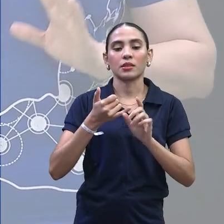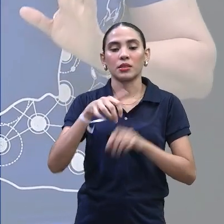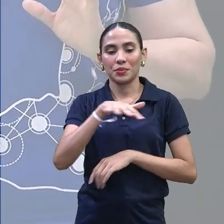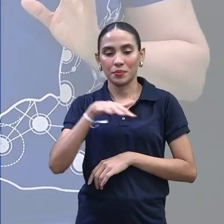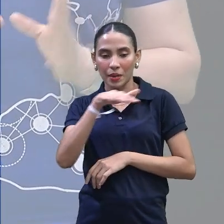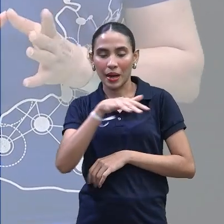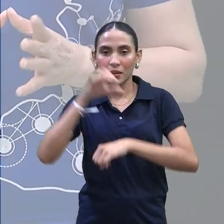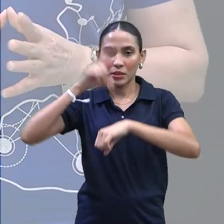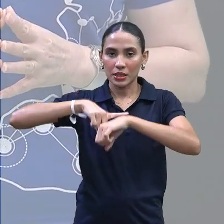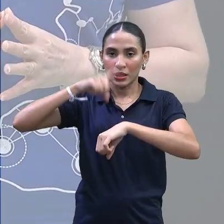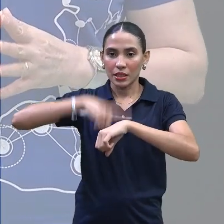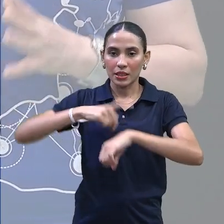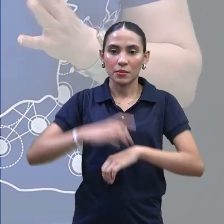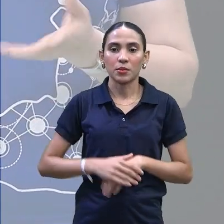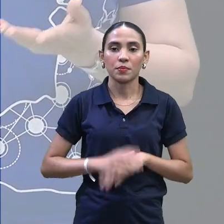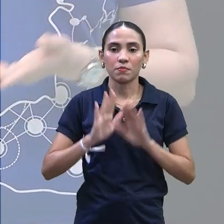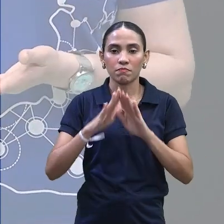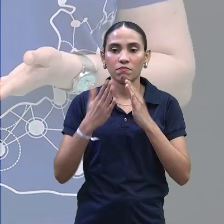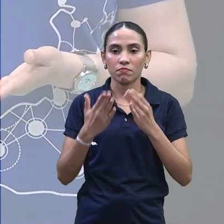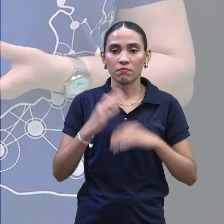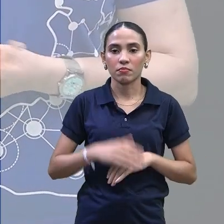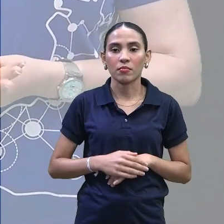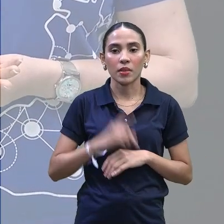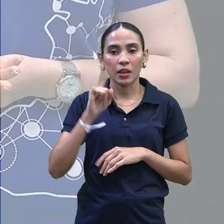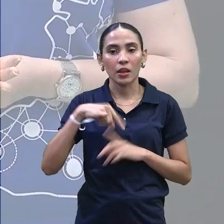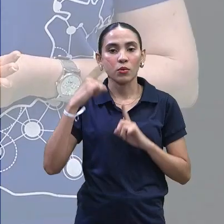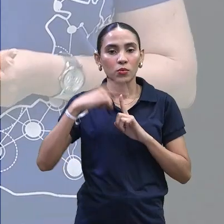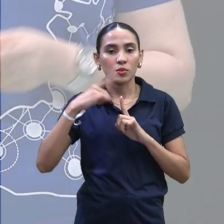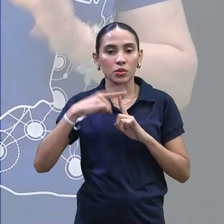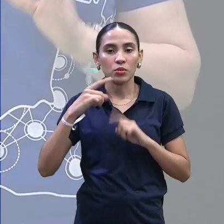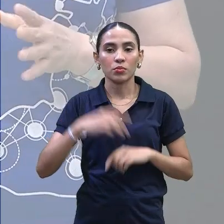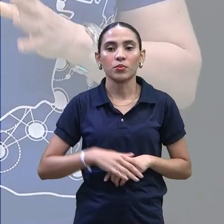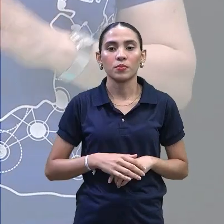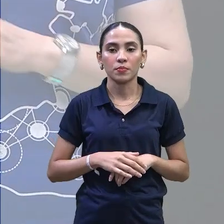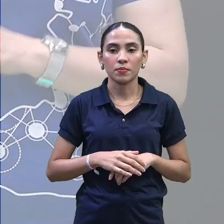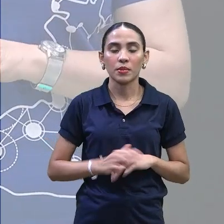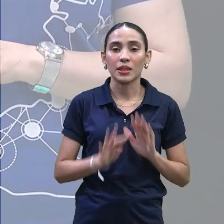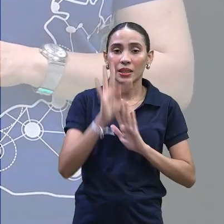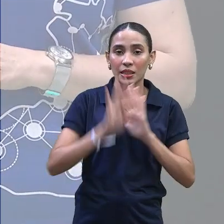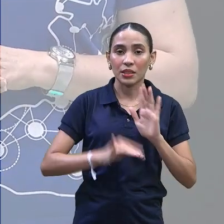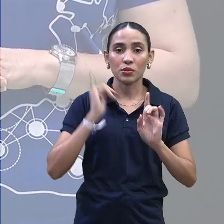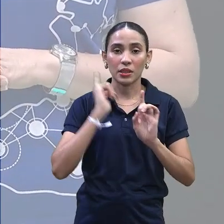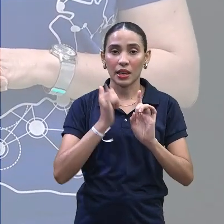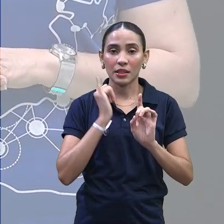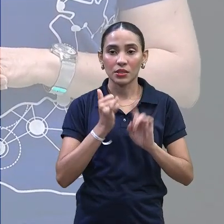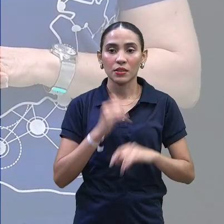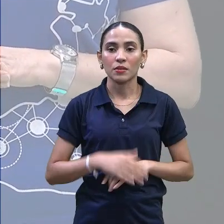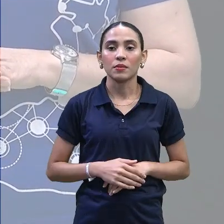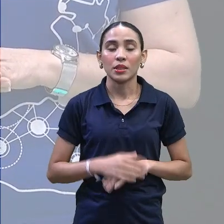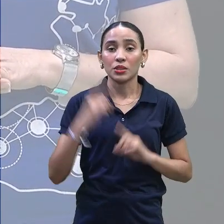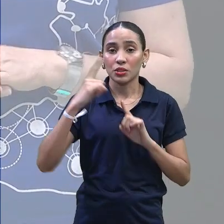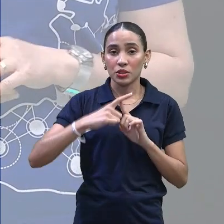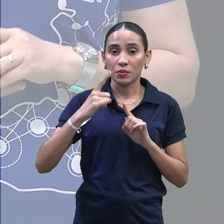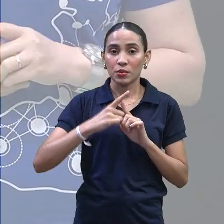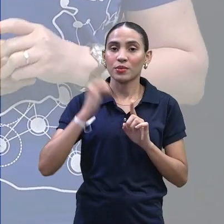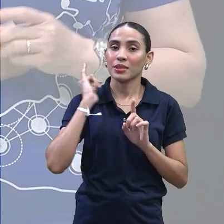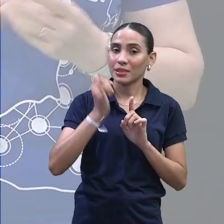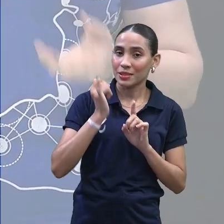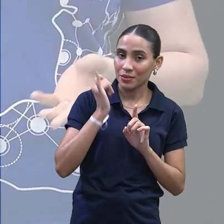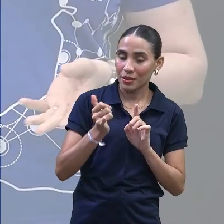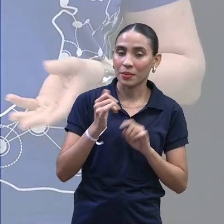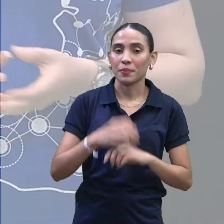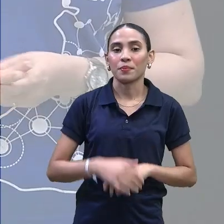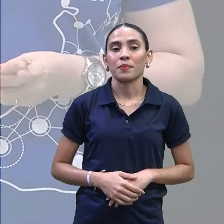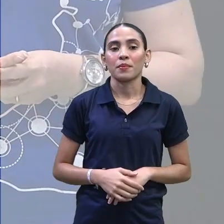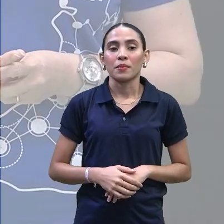né? Então, esse é um tipo, né, de texto narrativo, tipo textual narrativo.